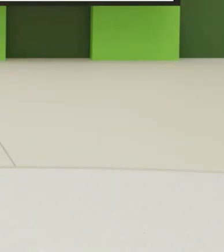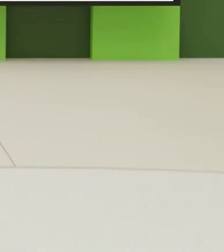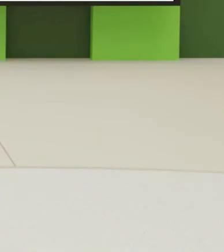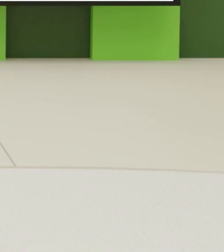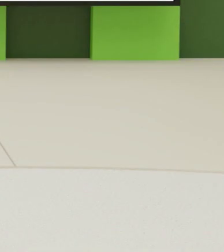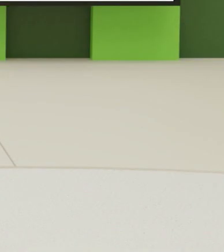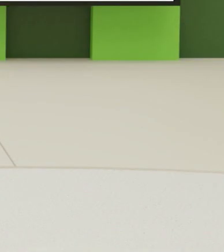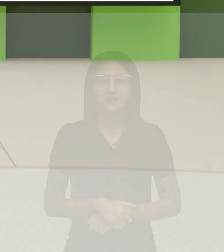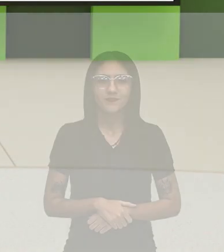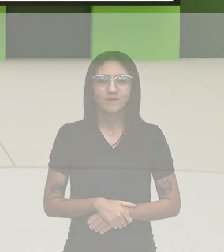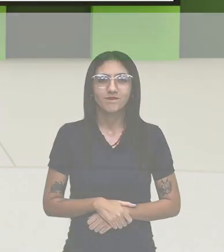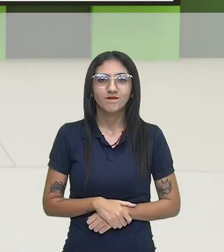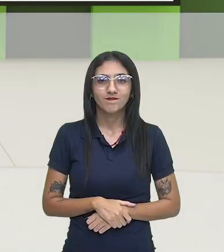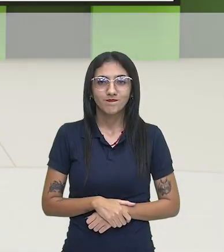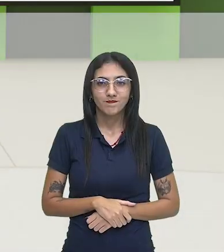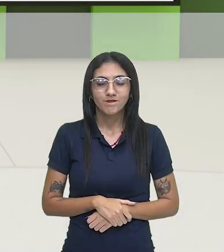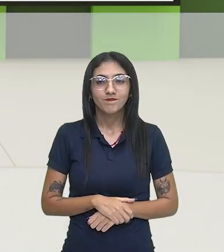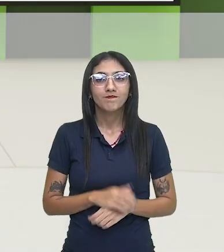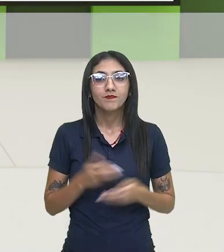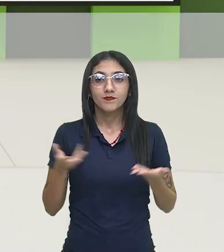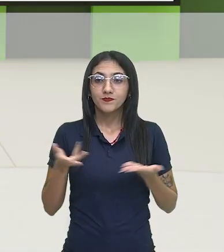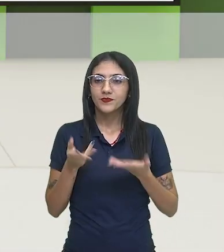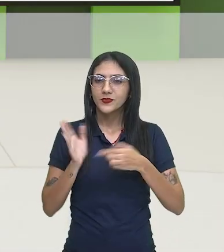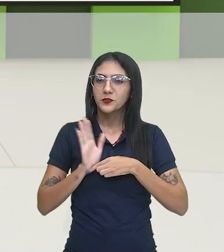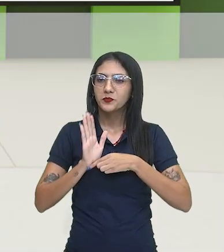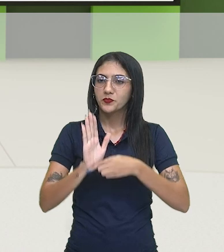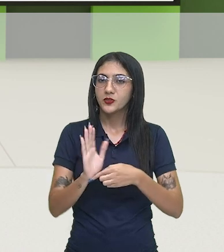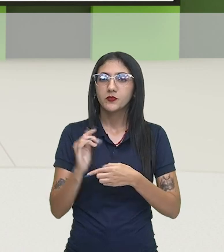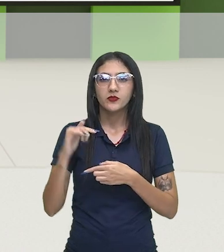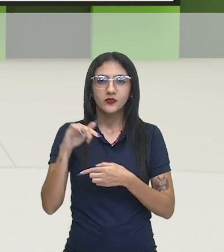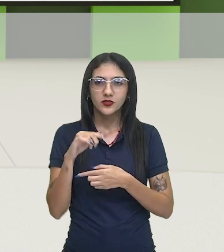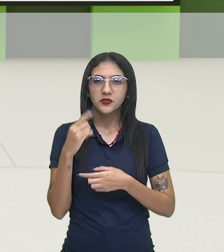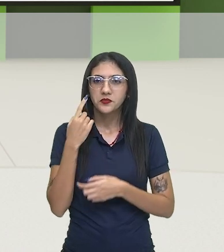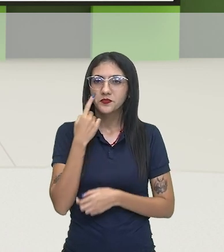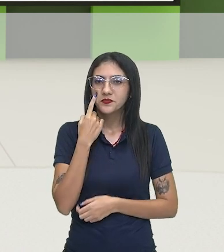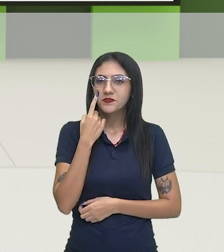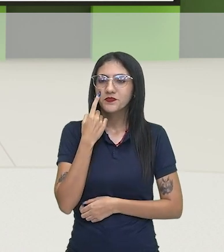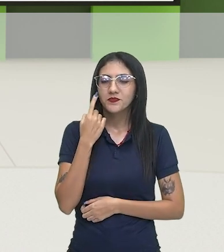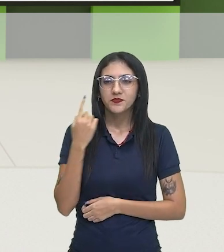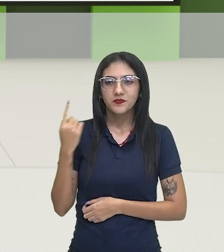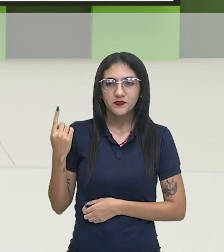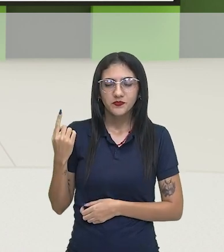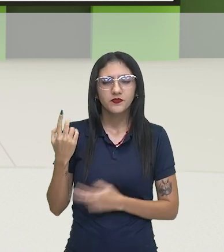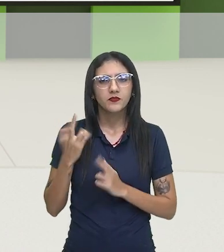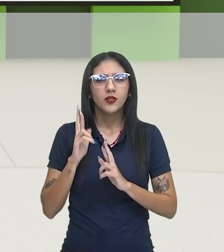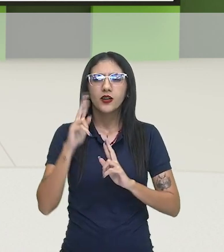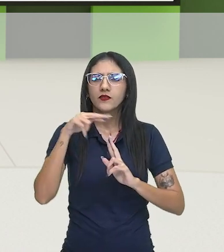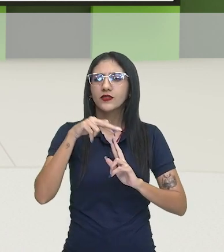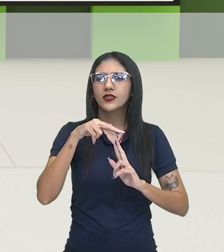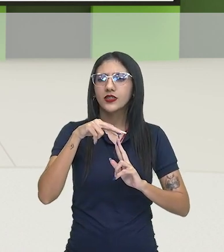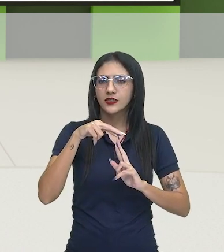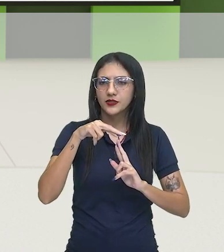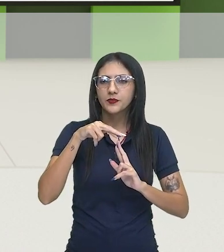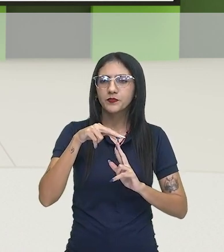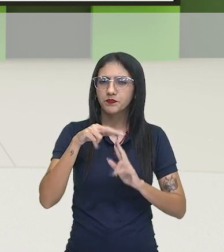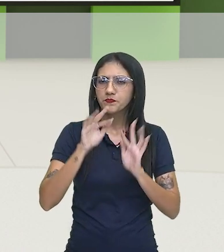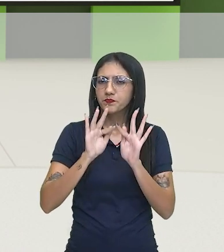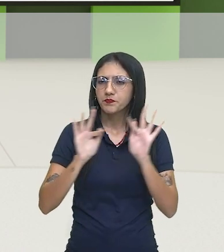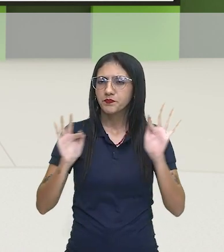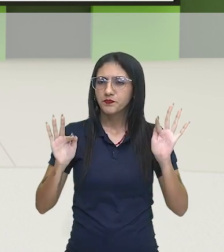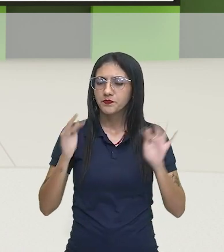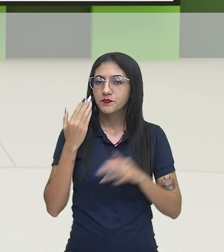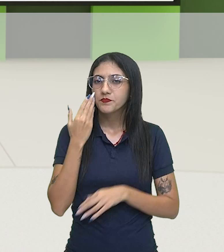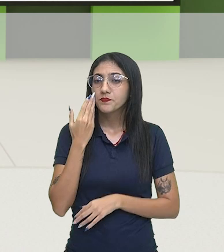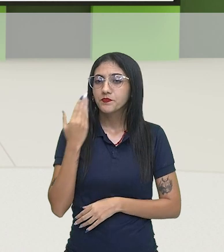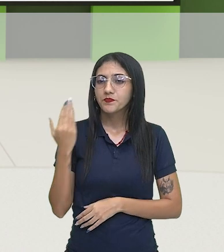Olá, gente, trago aqui para vocês uma mensagem, né, uma referência da seguinte forma, para